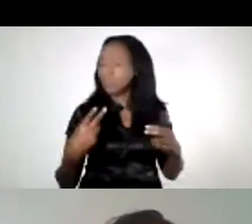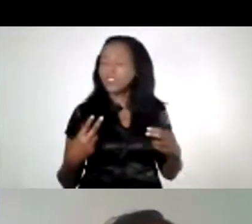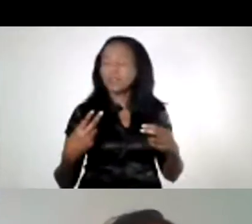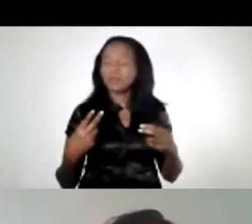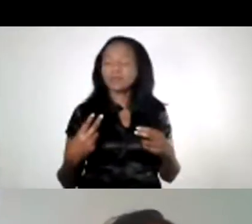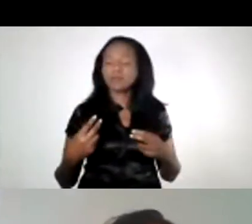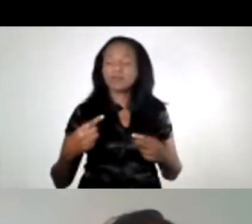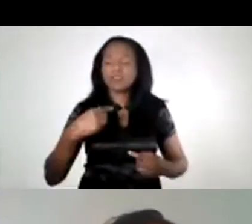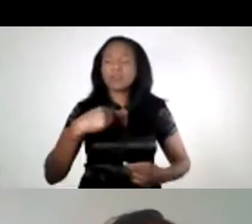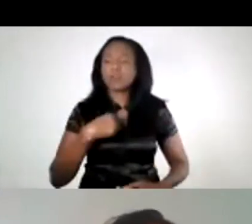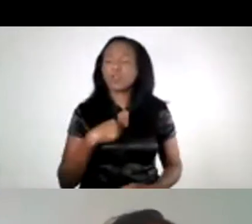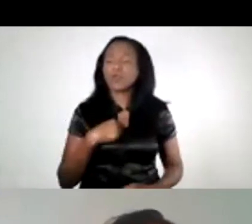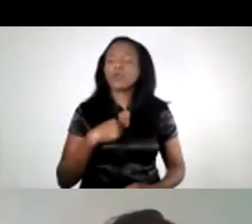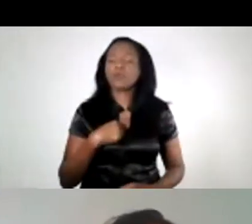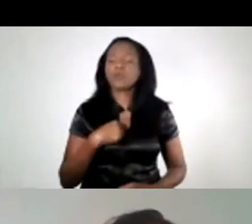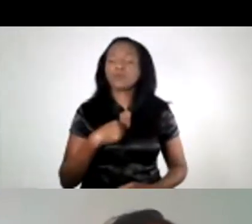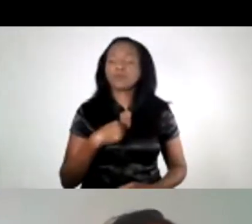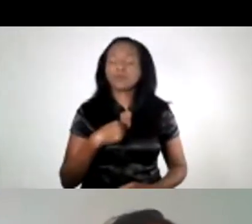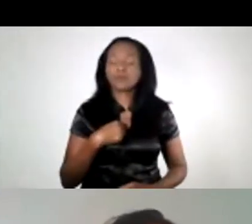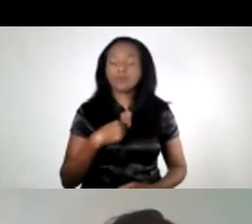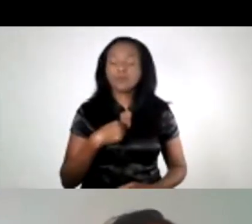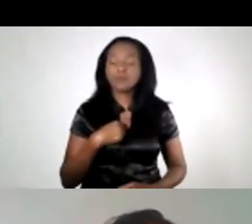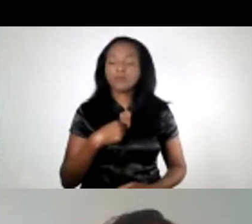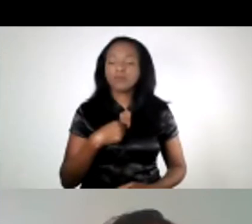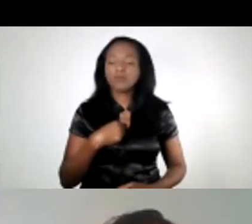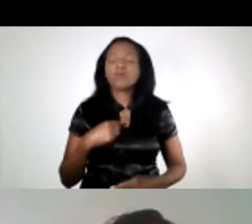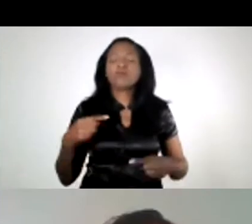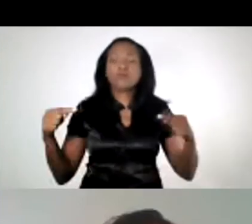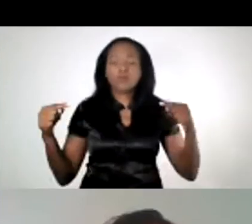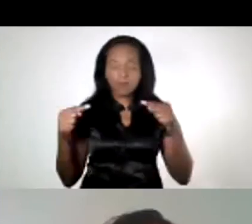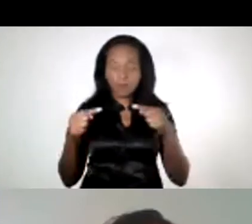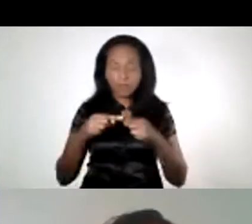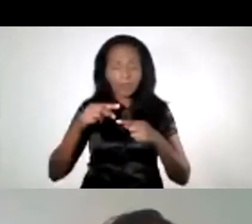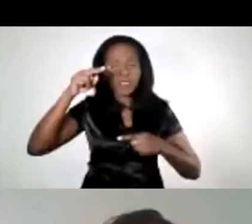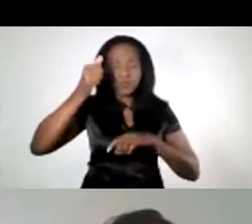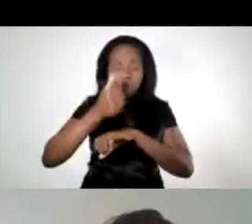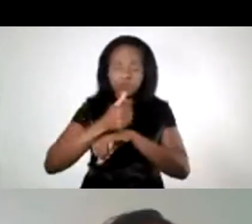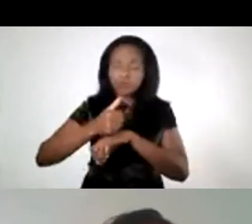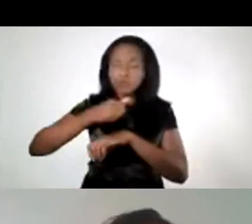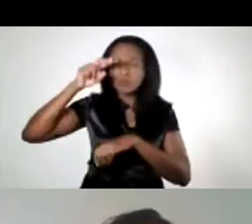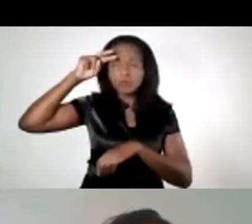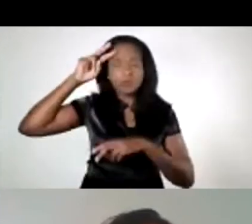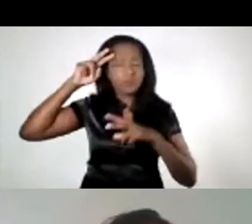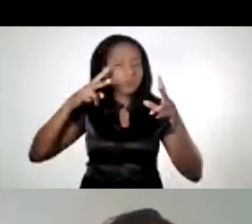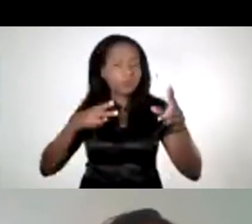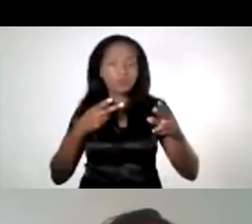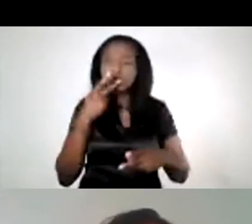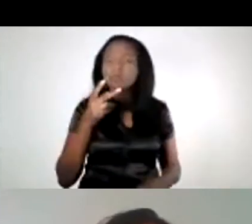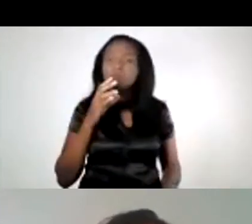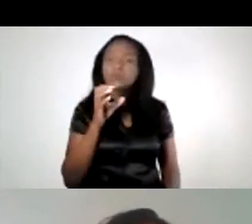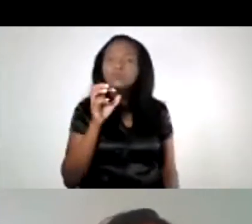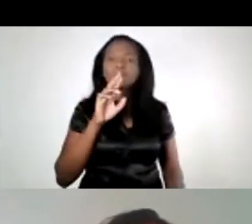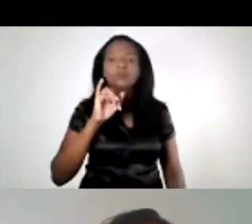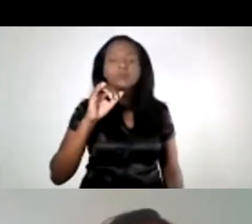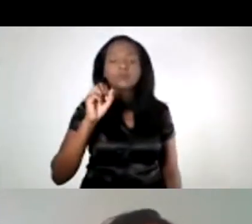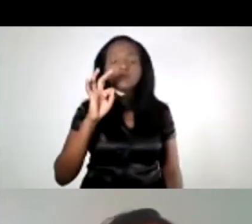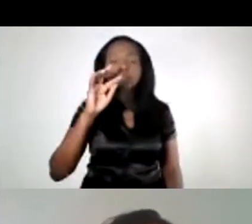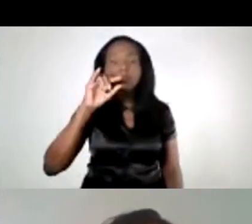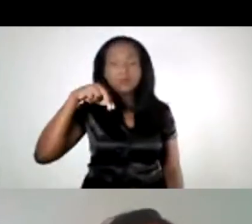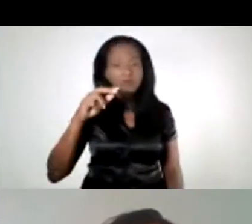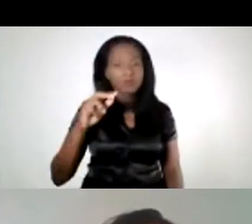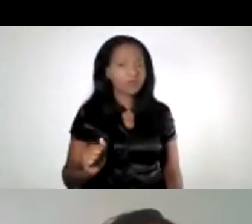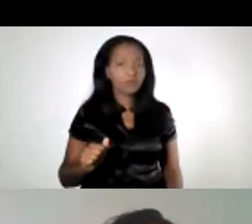como um historiador no sentido, né, como a Cristina falou aqui, tem a biologia, tem a